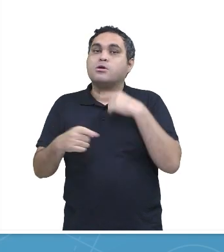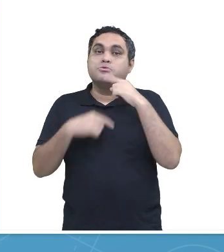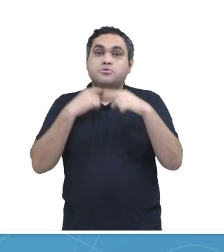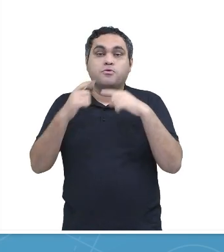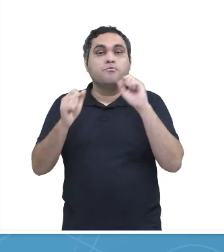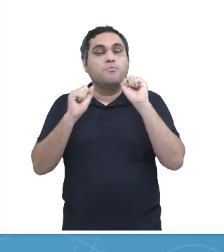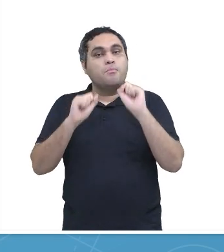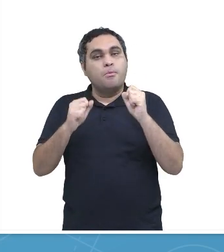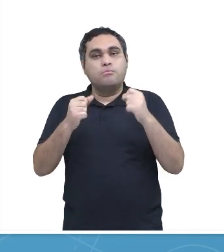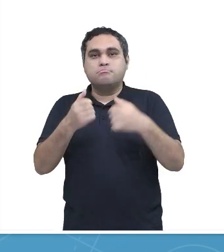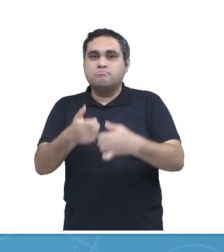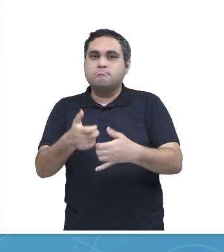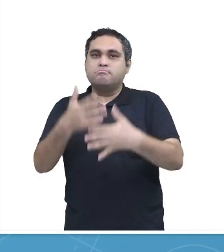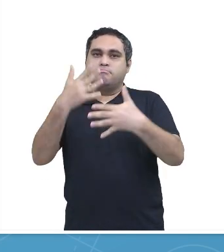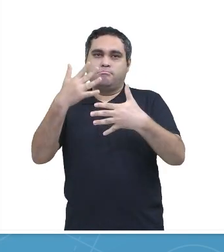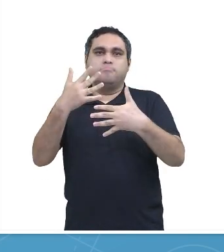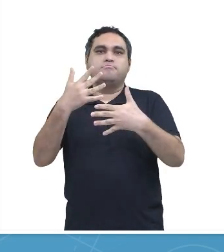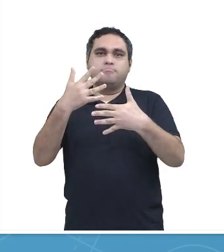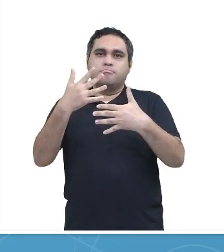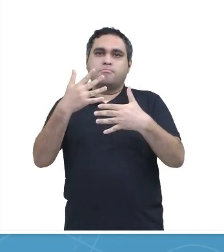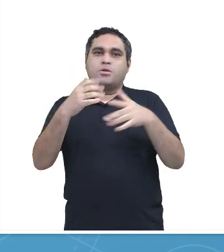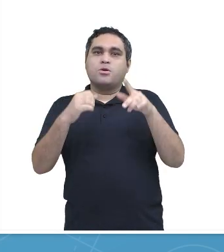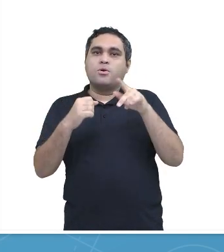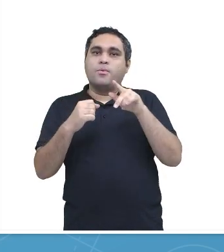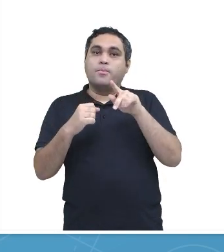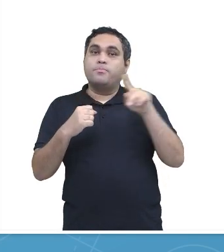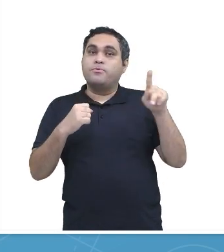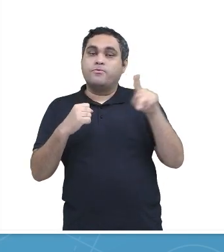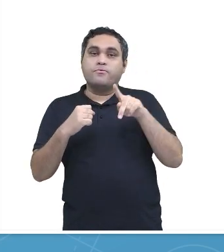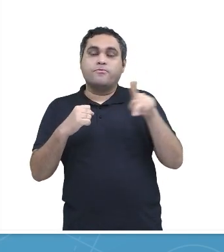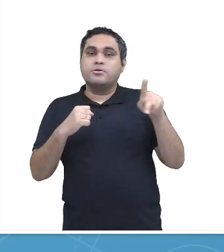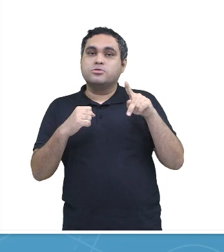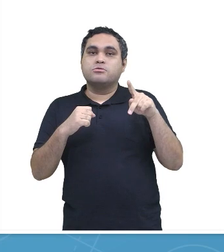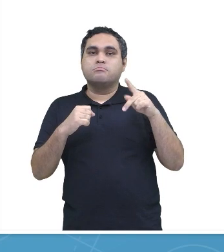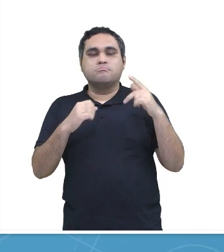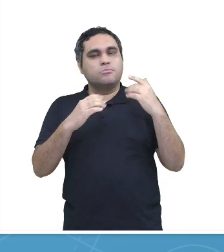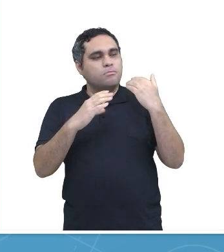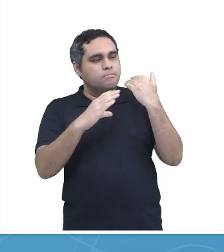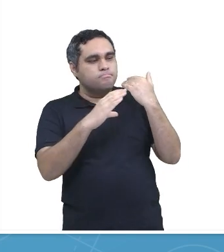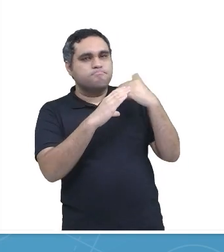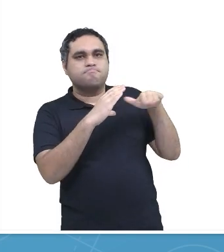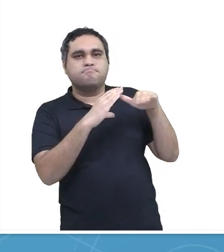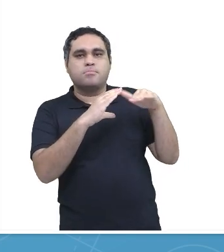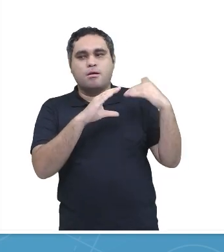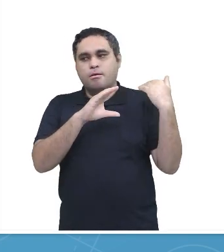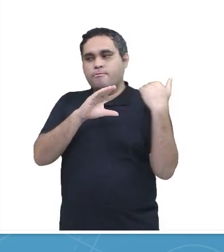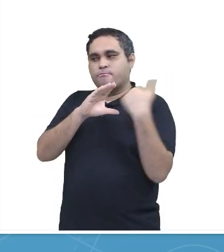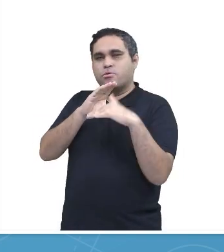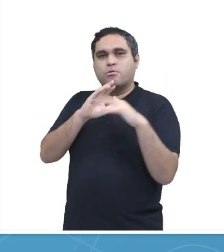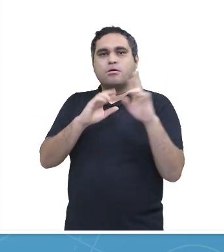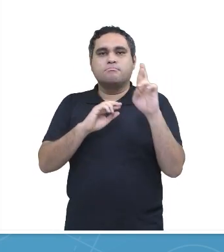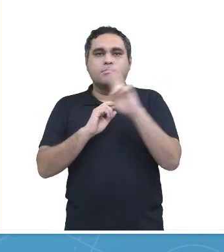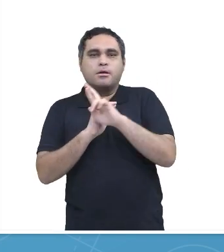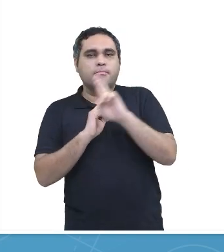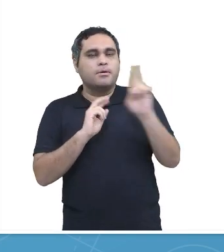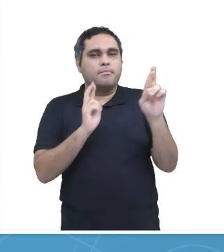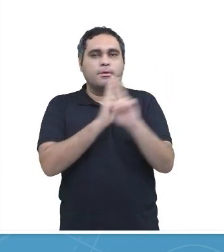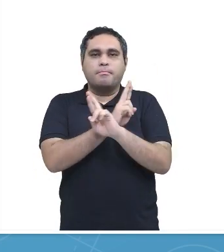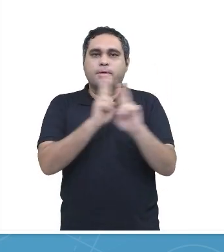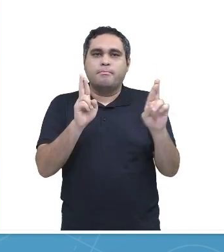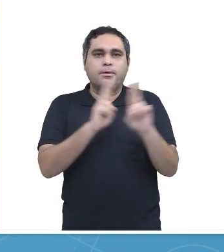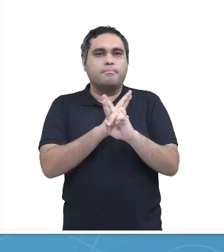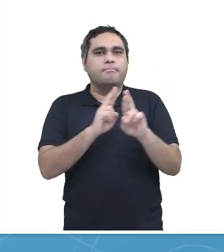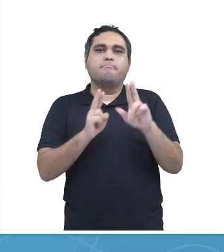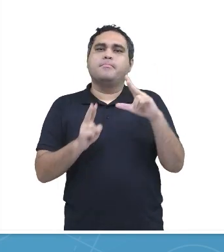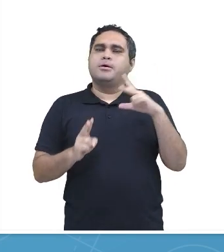com o professor aí no app Aula em Casa, né? Então no privado, para conversar